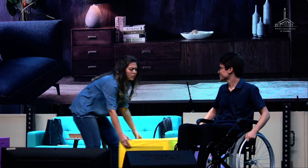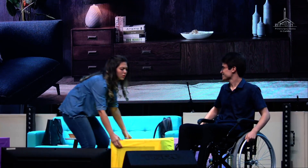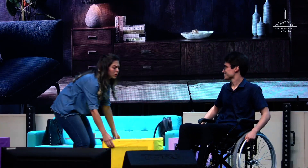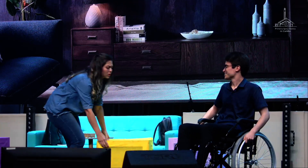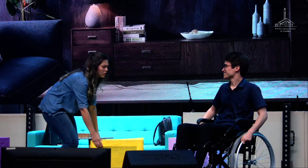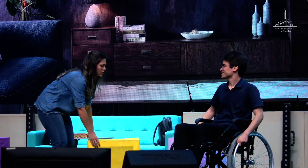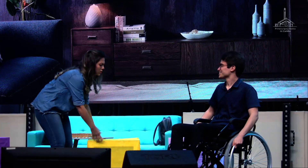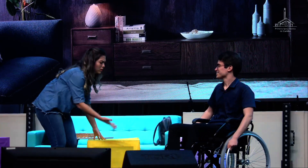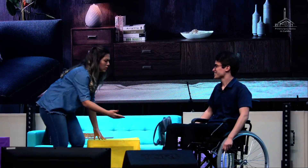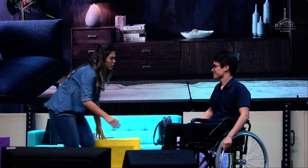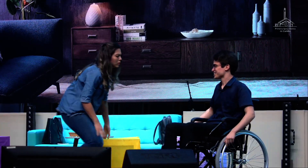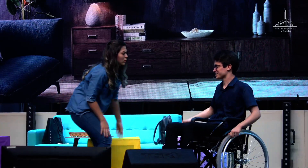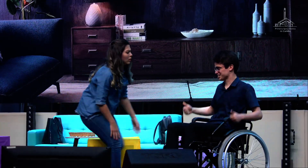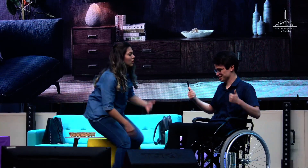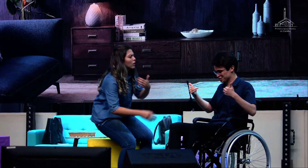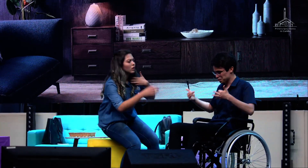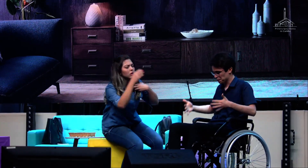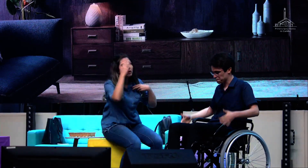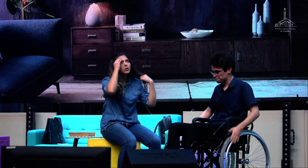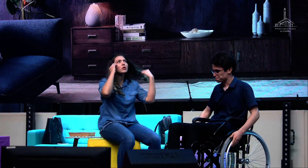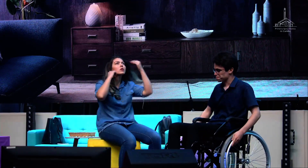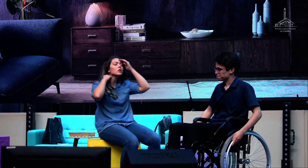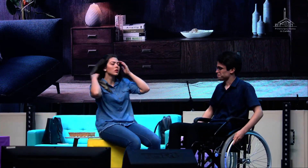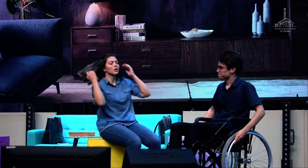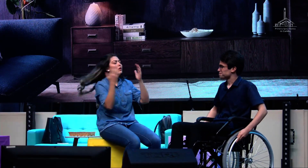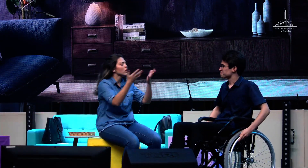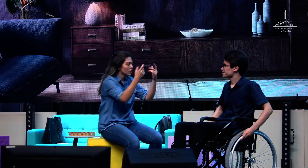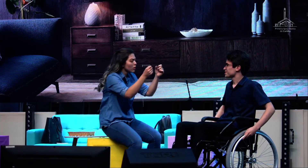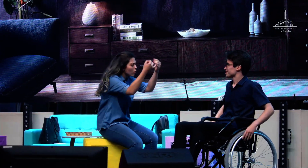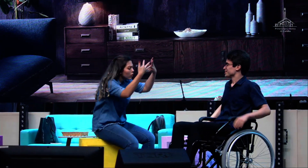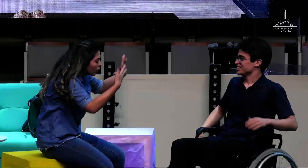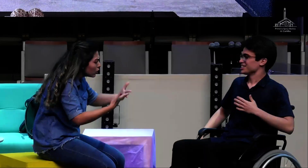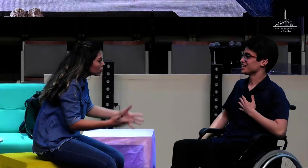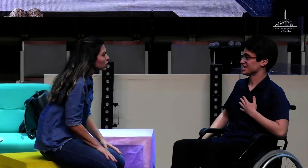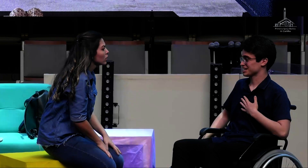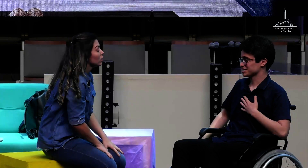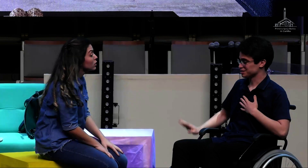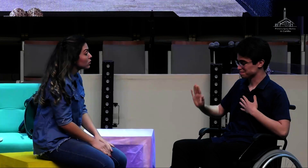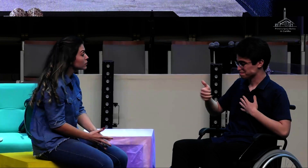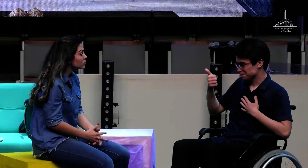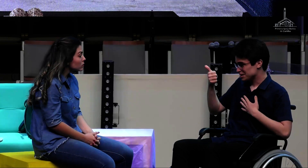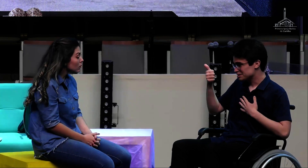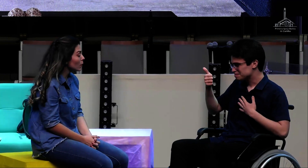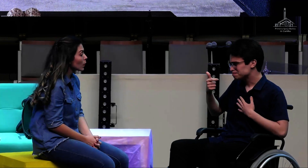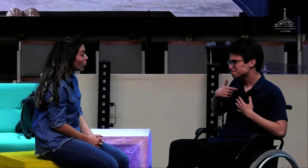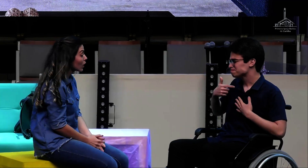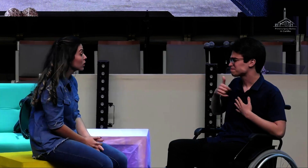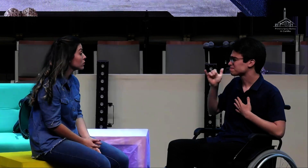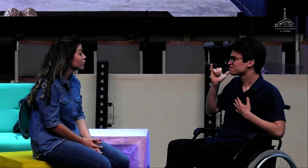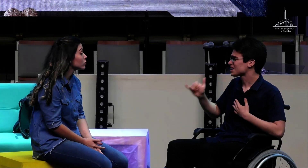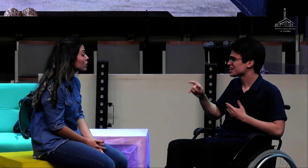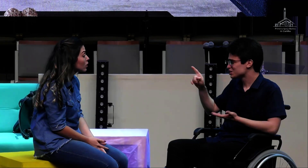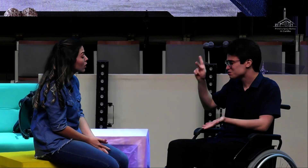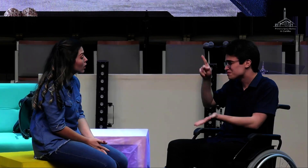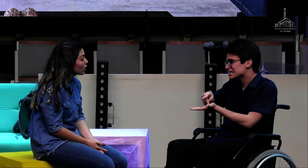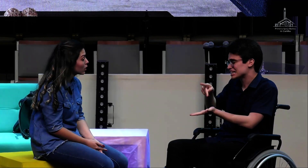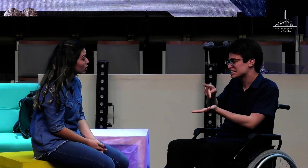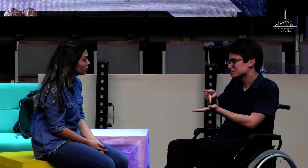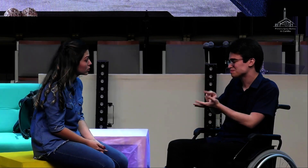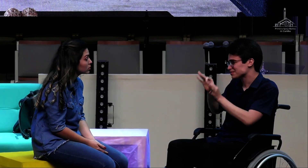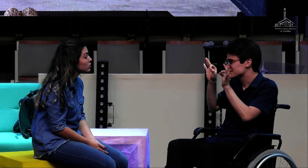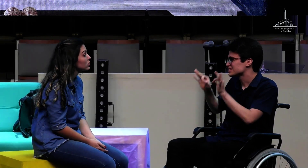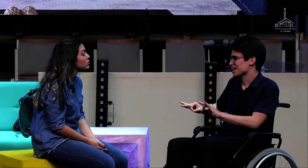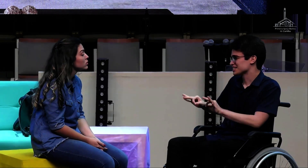Calma. Vem cá, me explica melhor. Primeiramente, explica eu queria dizer que você tinha razão aquele